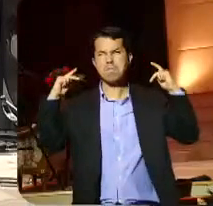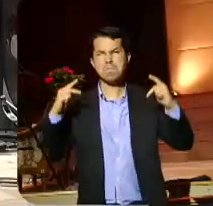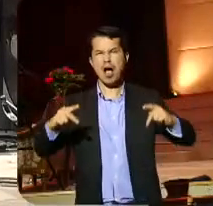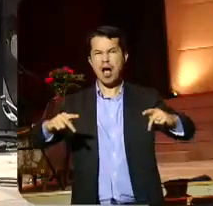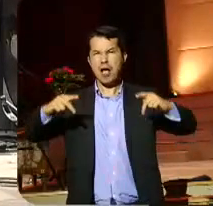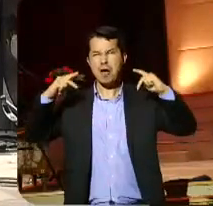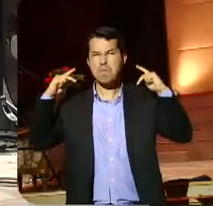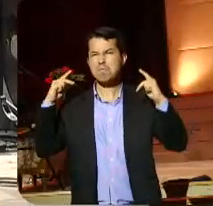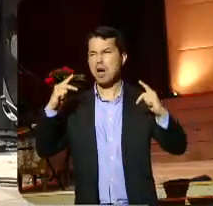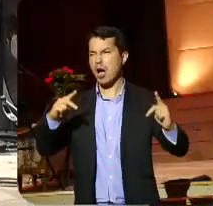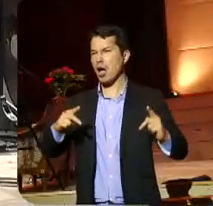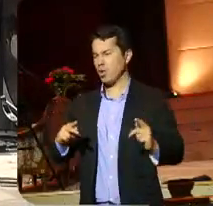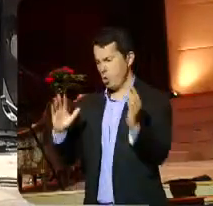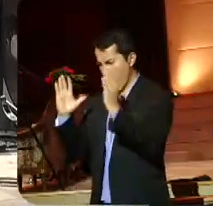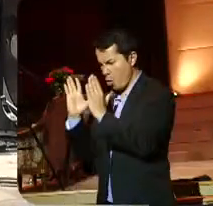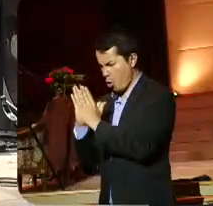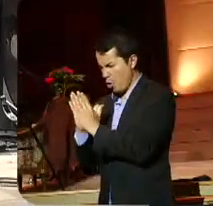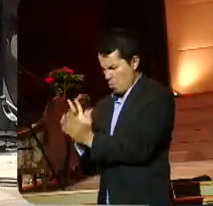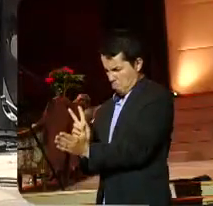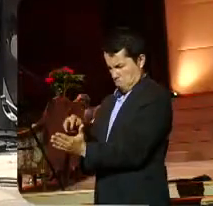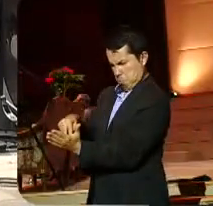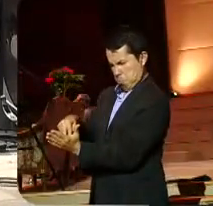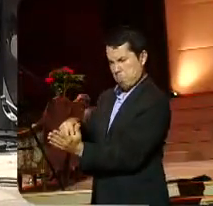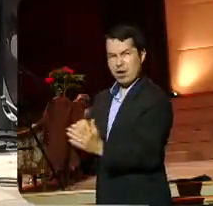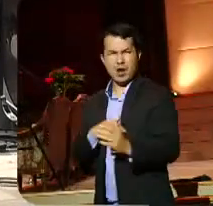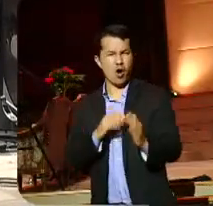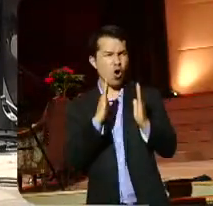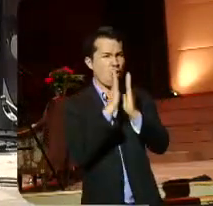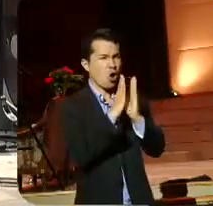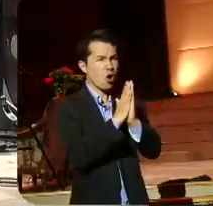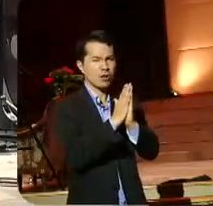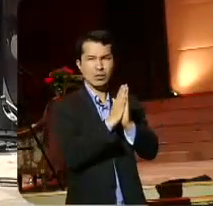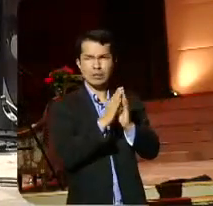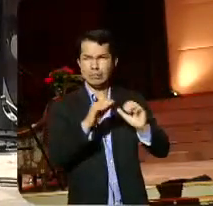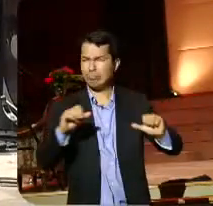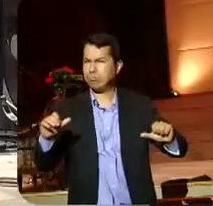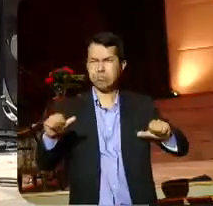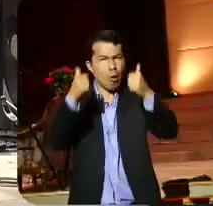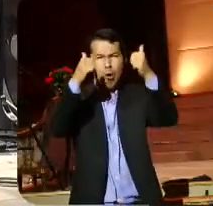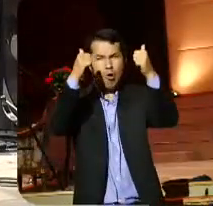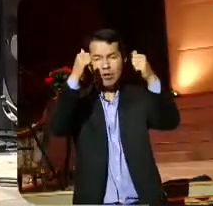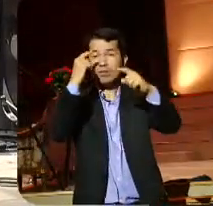fazendo curas, fazendo coisas tremendas. Por quê? Porque Jesus nos faz melhor do que antes.